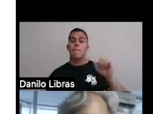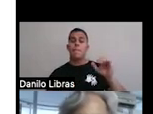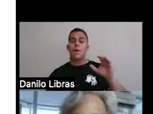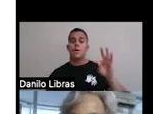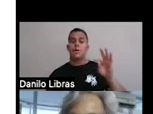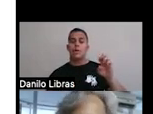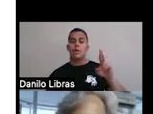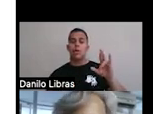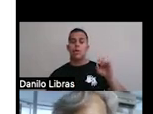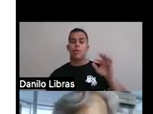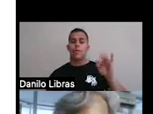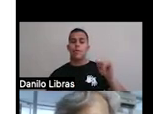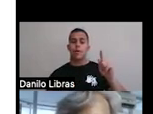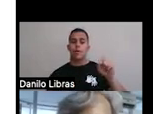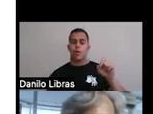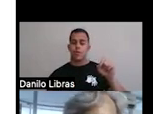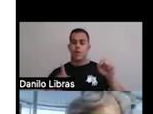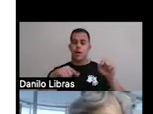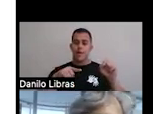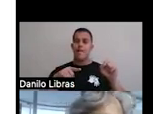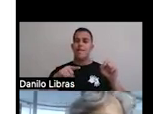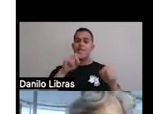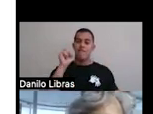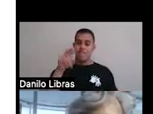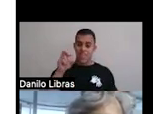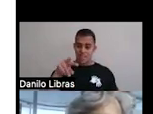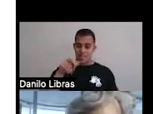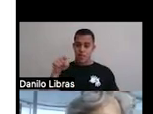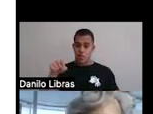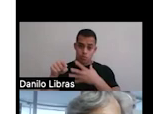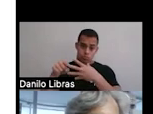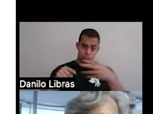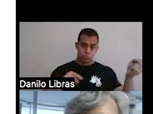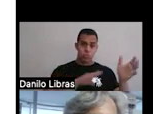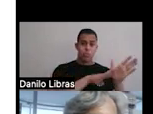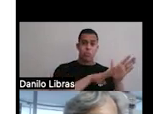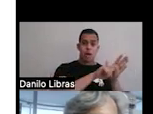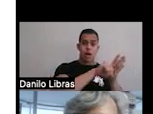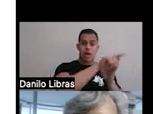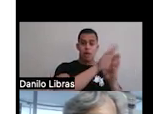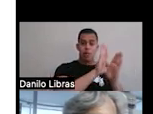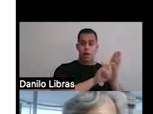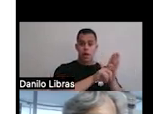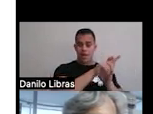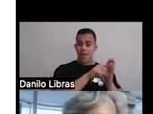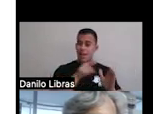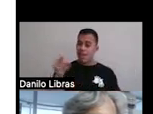Bacteriófagos são vírus que infectam bactérias. E ele é bem pequeno, é um vírus bem pequeno, que só tem